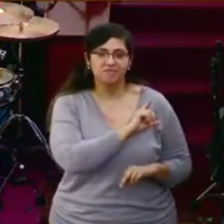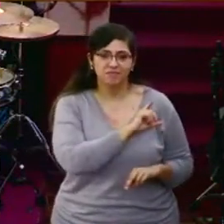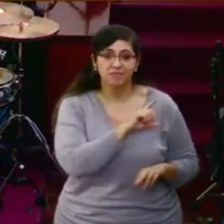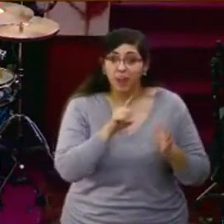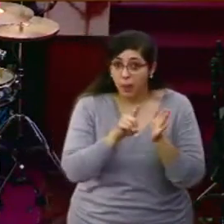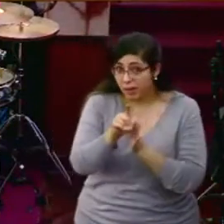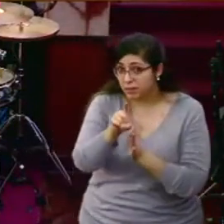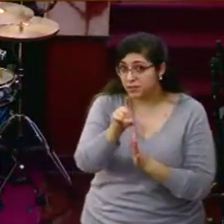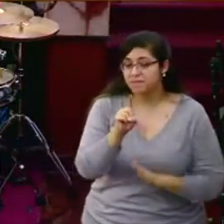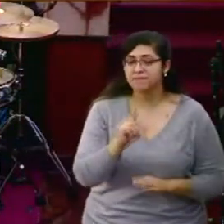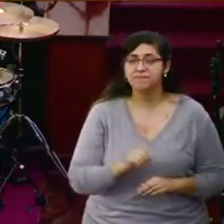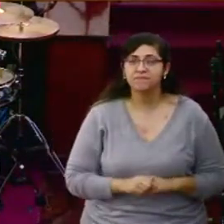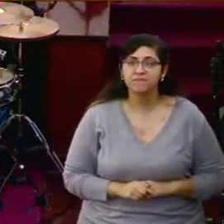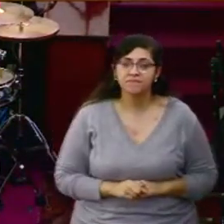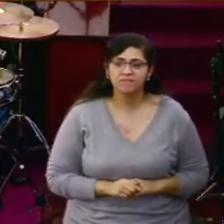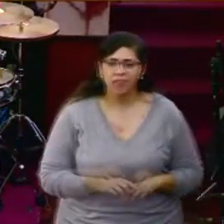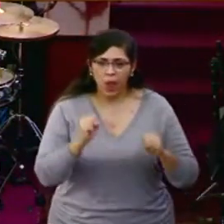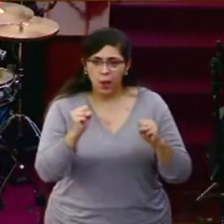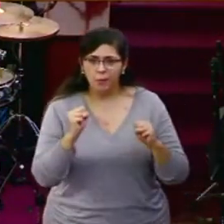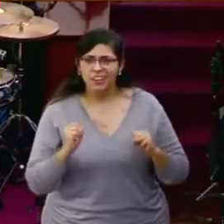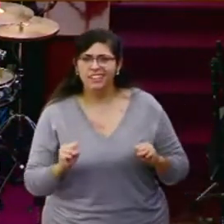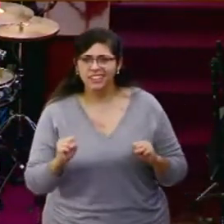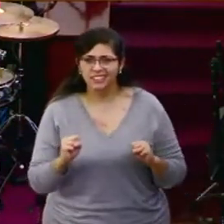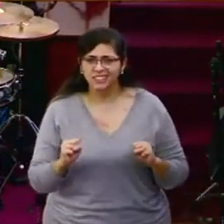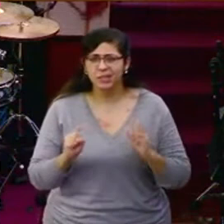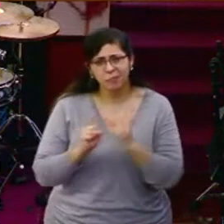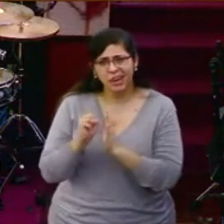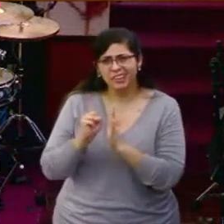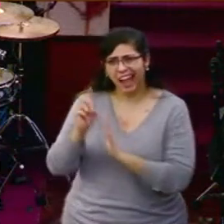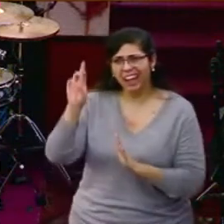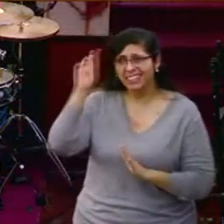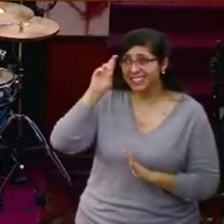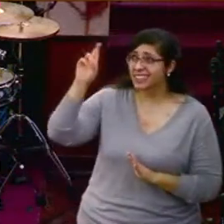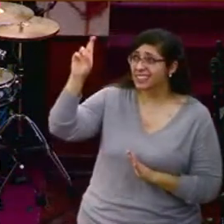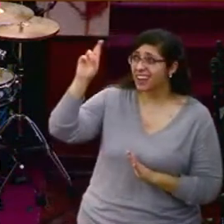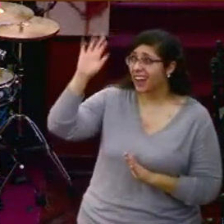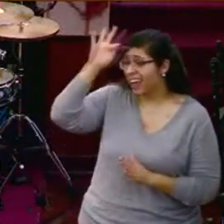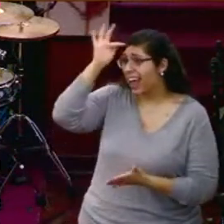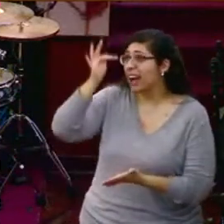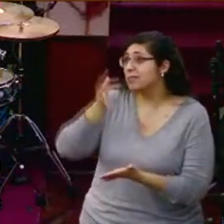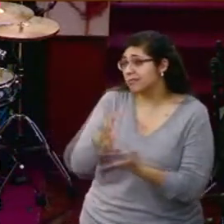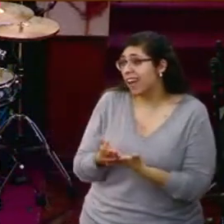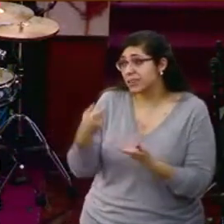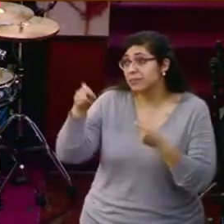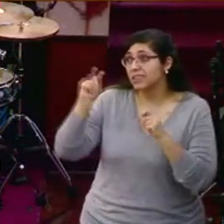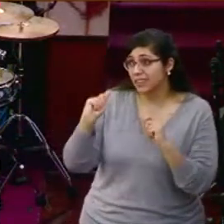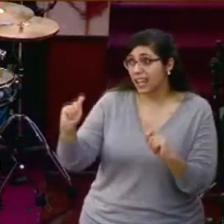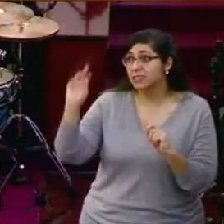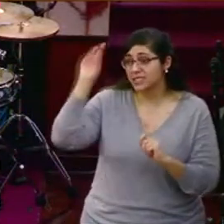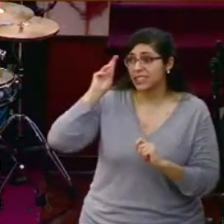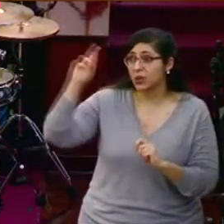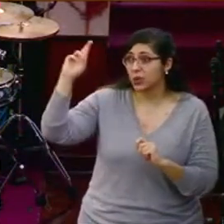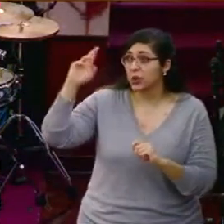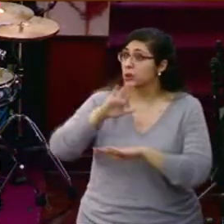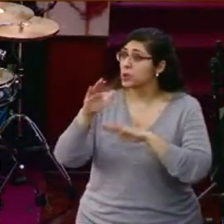pergunta é nós podemos fazer perguntas assim senhor pela fé que o senhor me deu pelo tempo que senhor me deu de